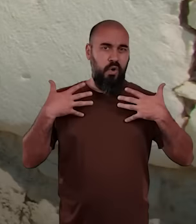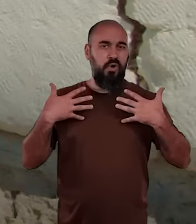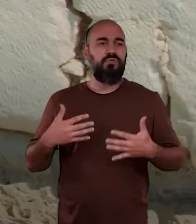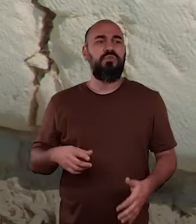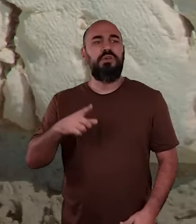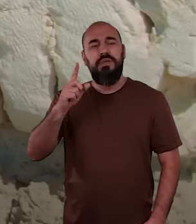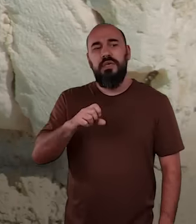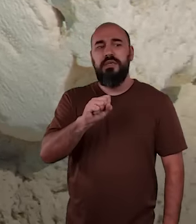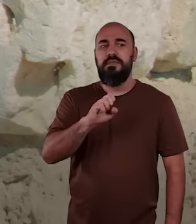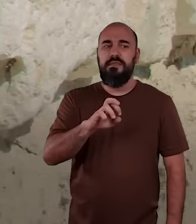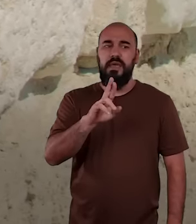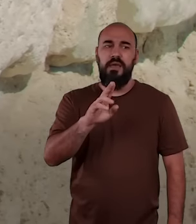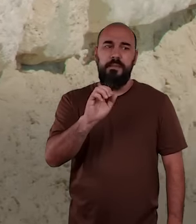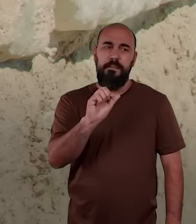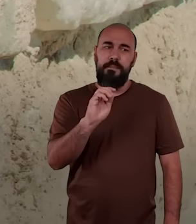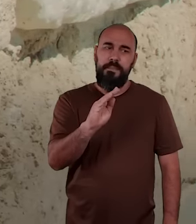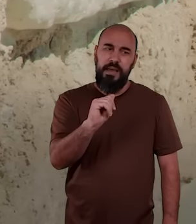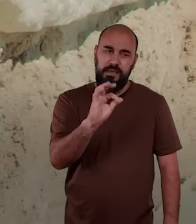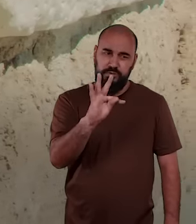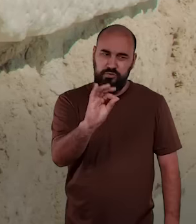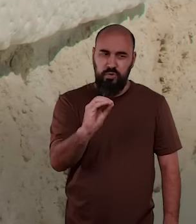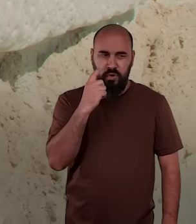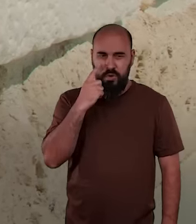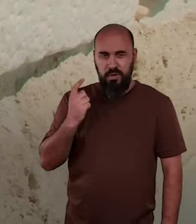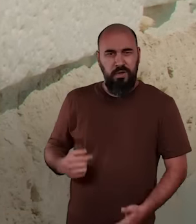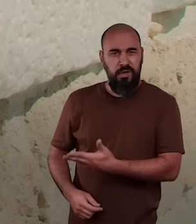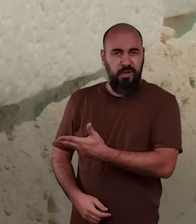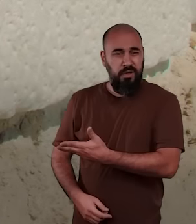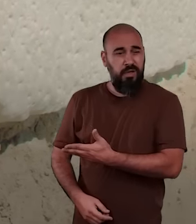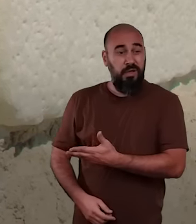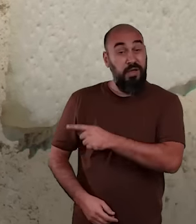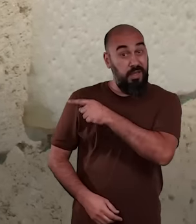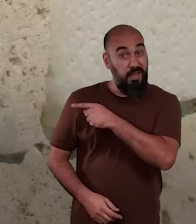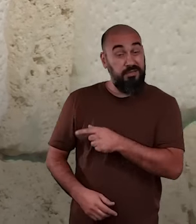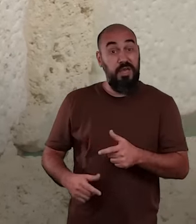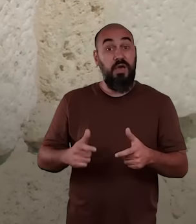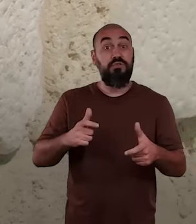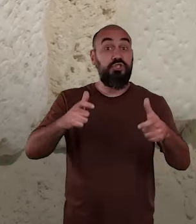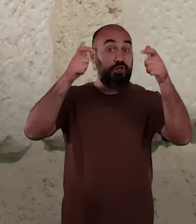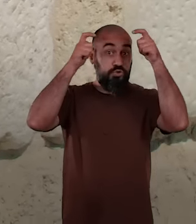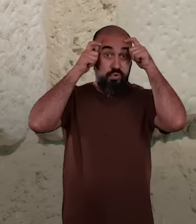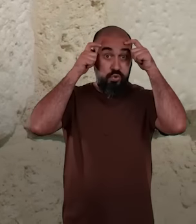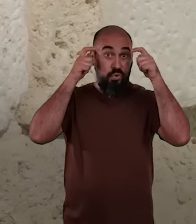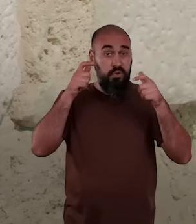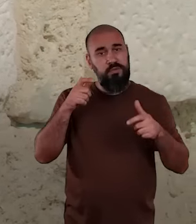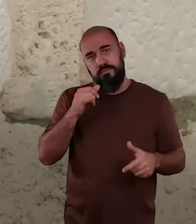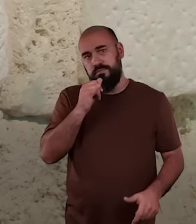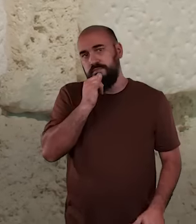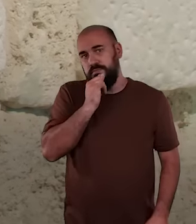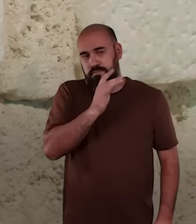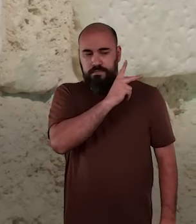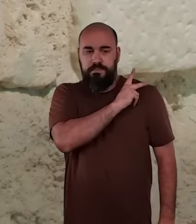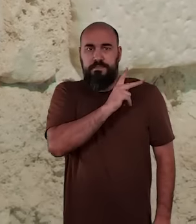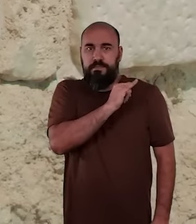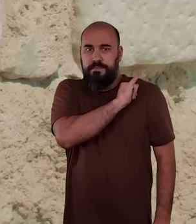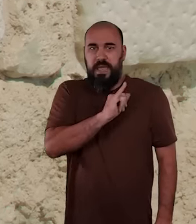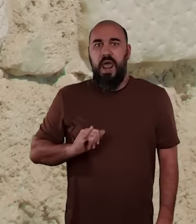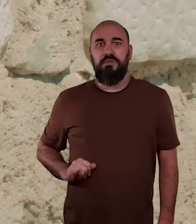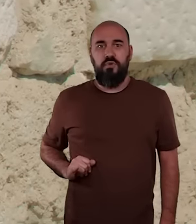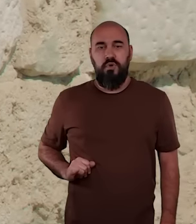Sebasto Germani, deve ser Germania. Sebasto era um dos títulos que se dava ao próprio imperador, significa